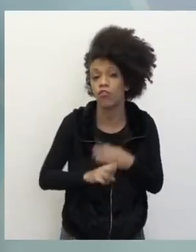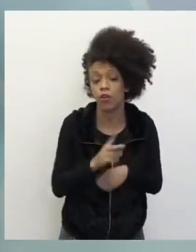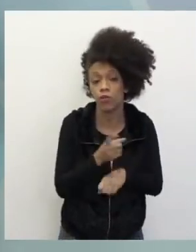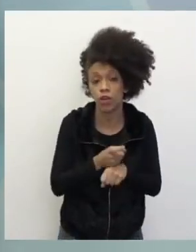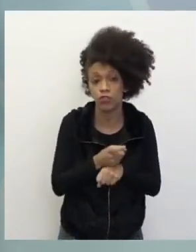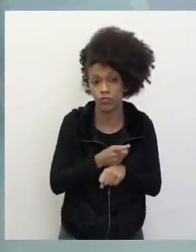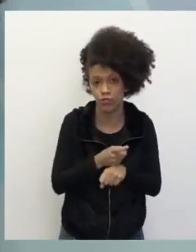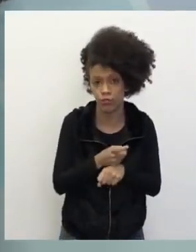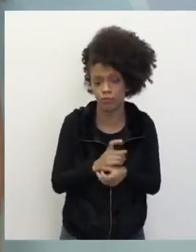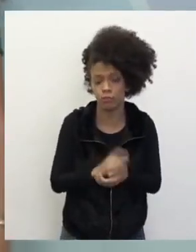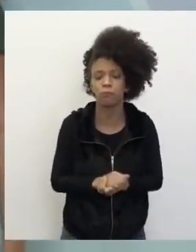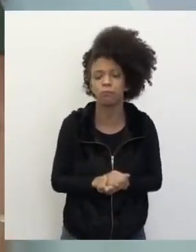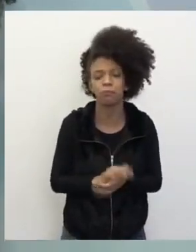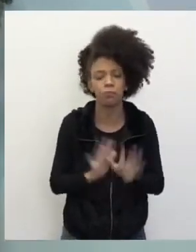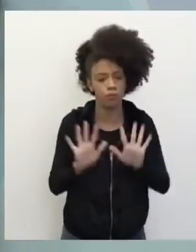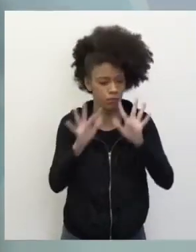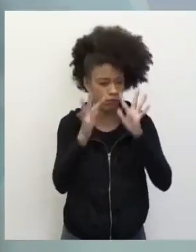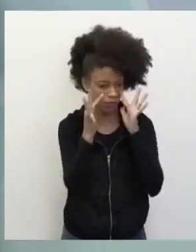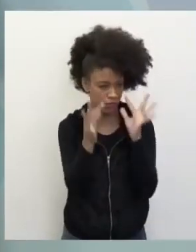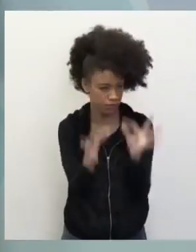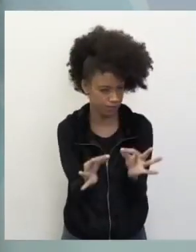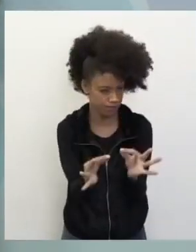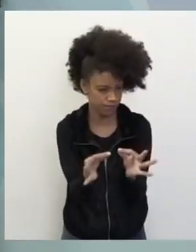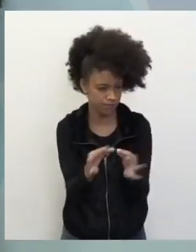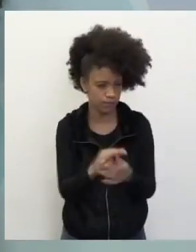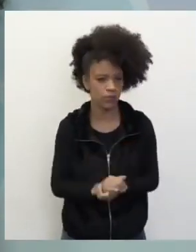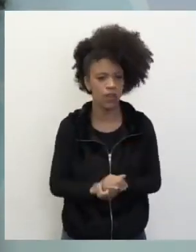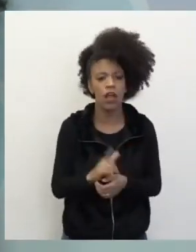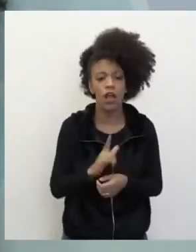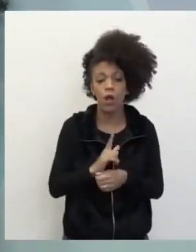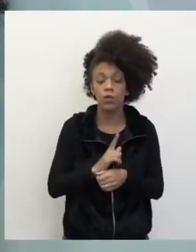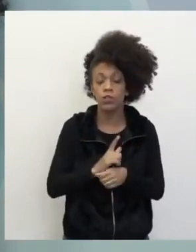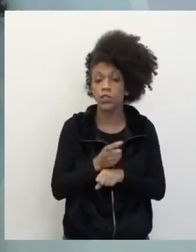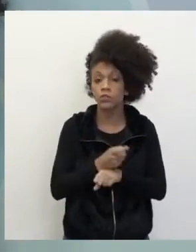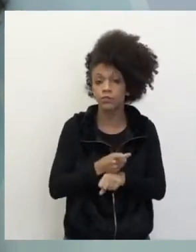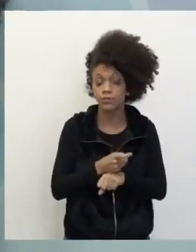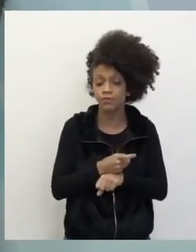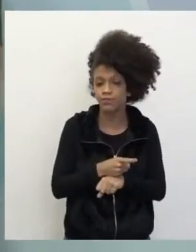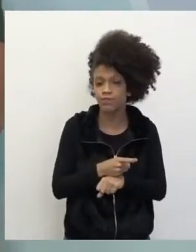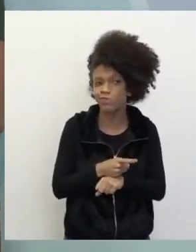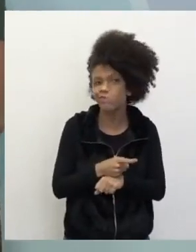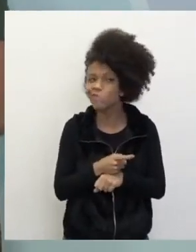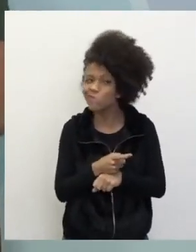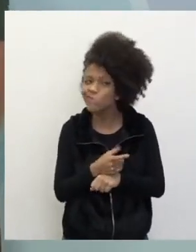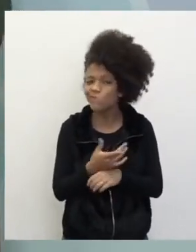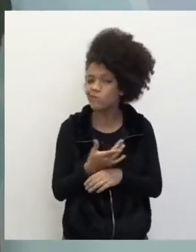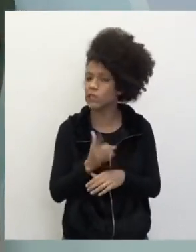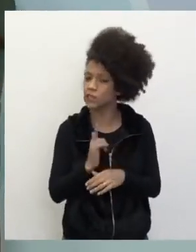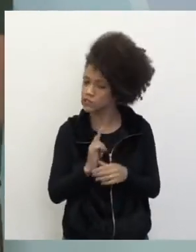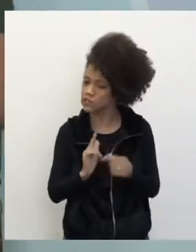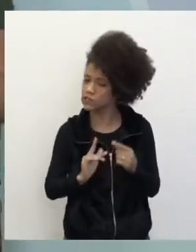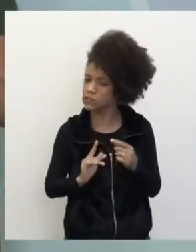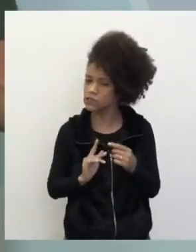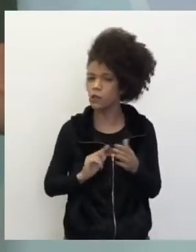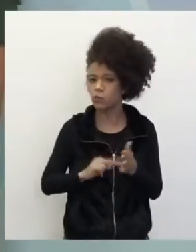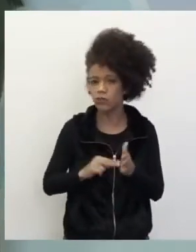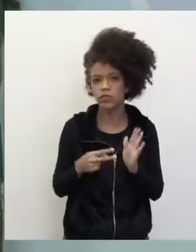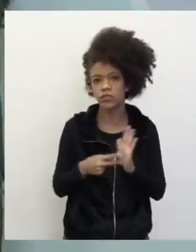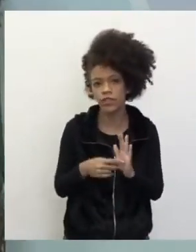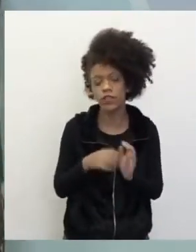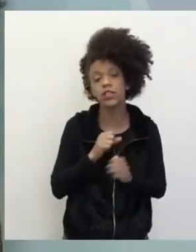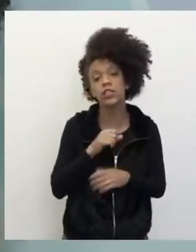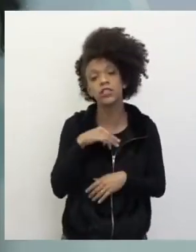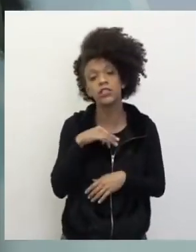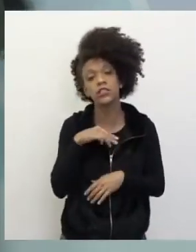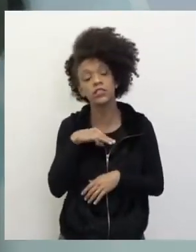adverbial. Presta atenção, eu tenho o adverbial aqui que tem um valor semântico. Lembra que eu estava falando de valor semântico,